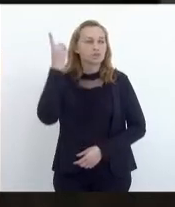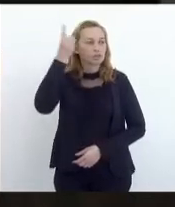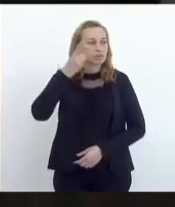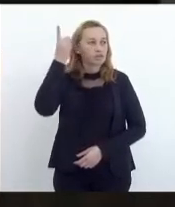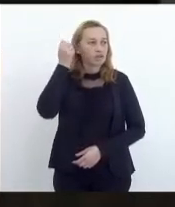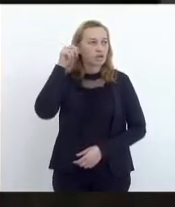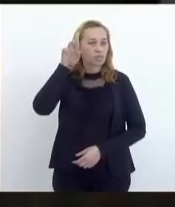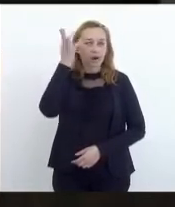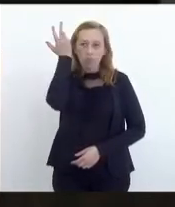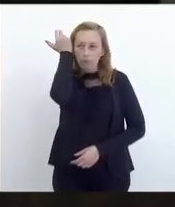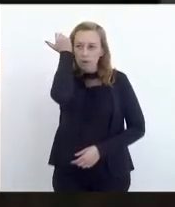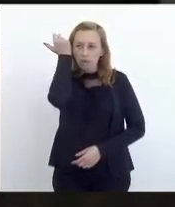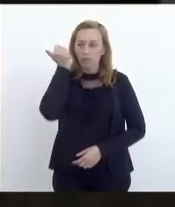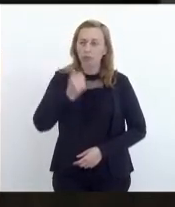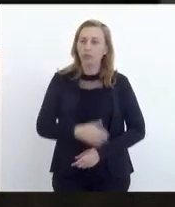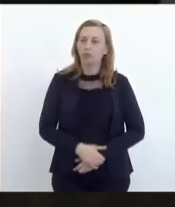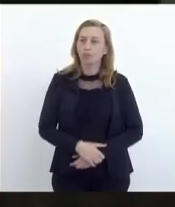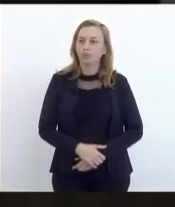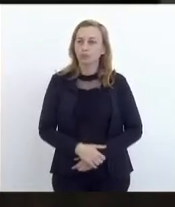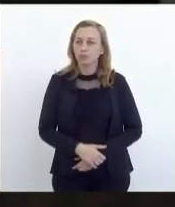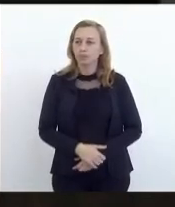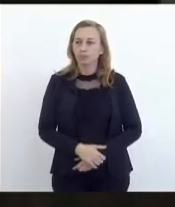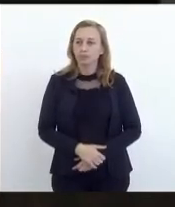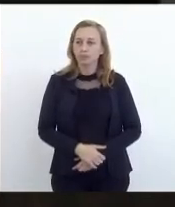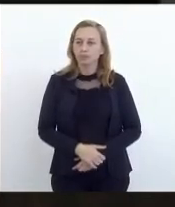Deputado Eliomar Coelho.